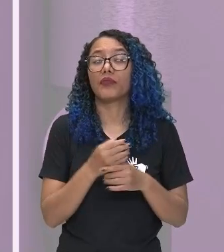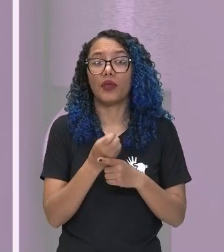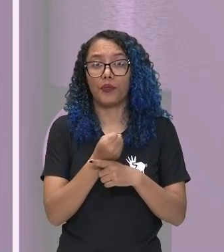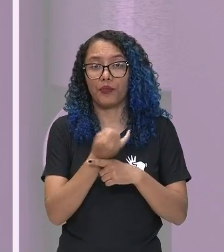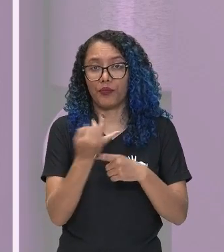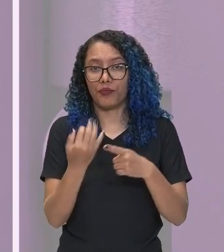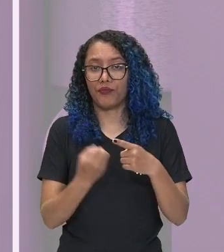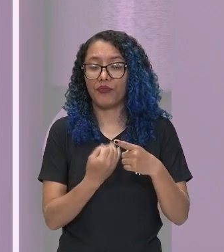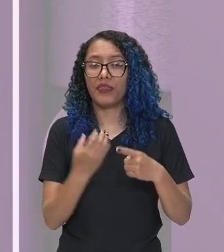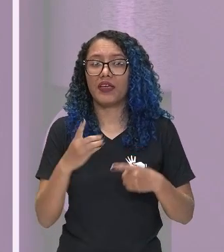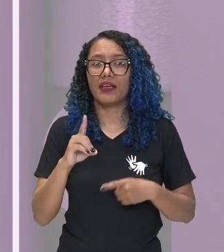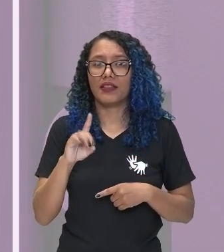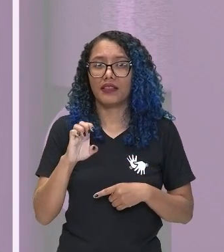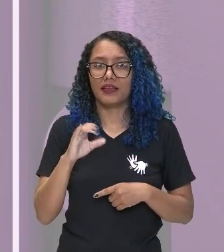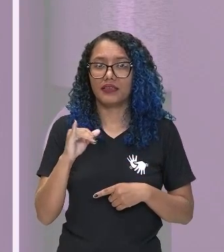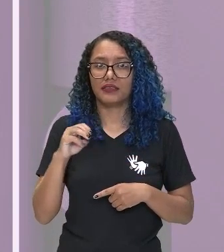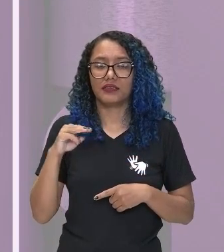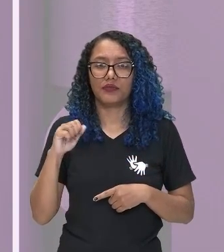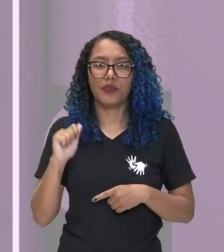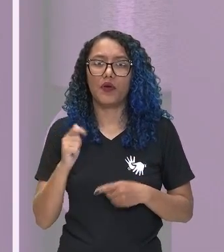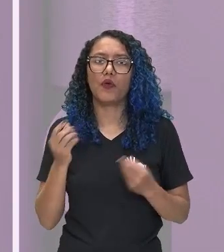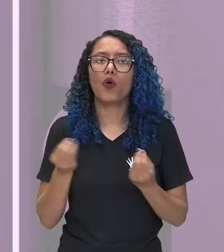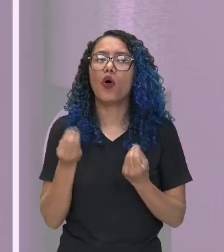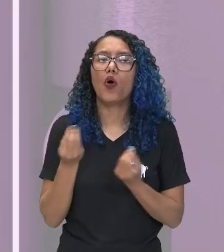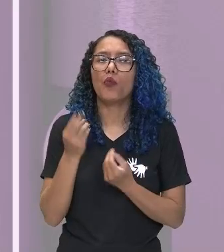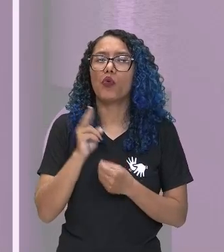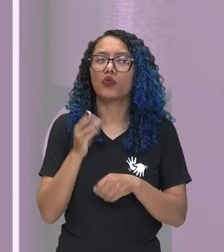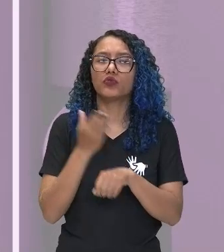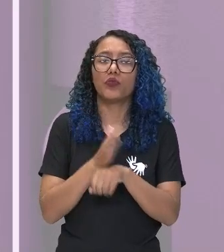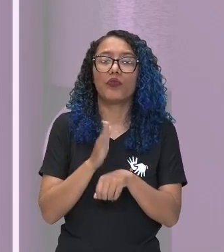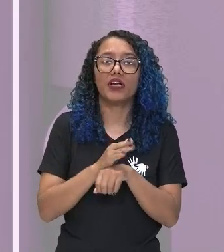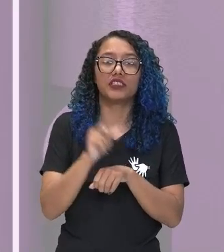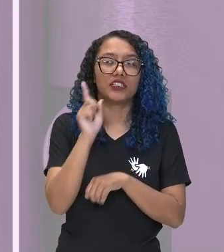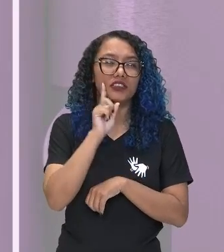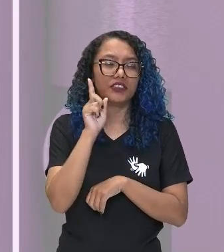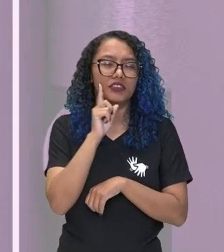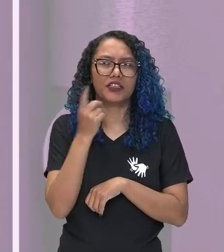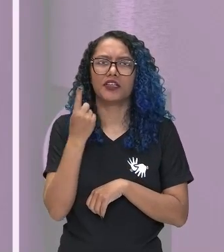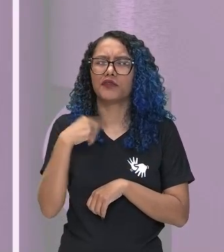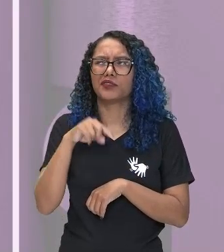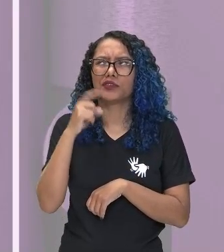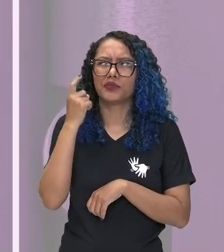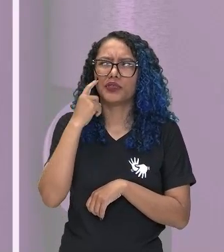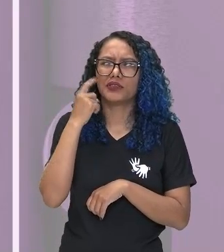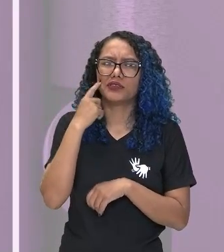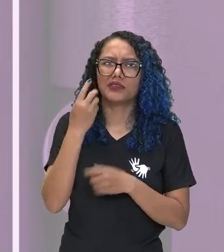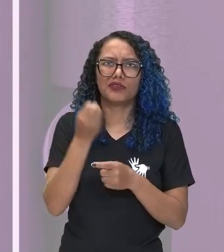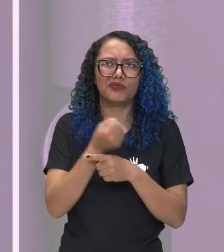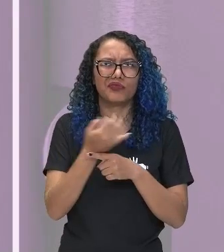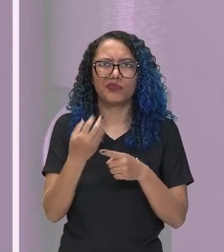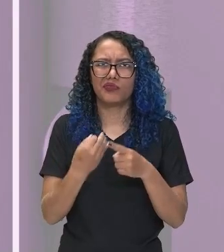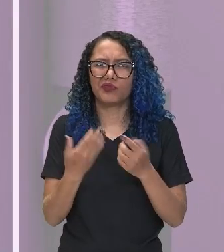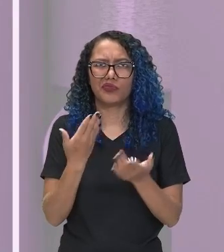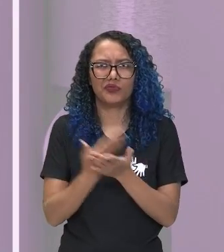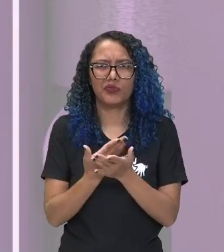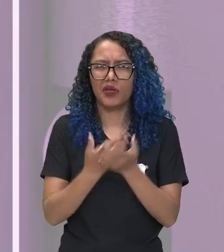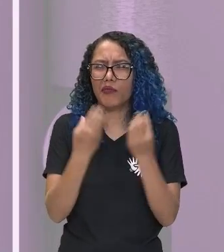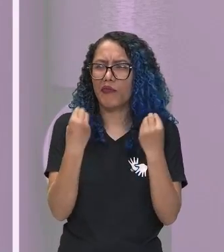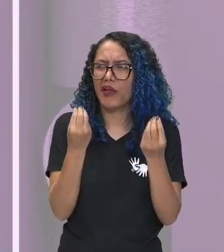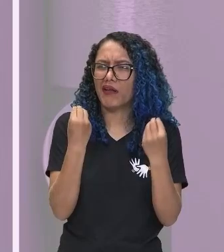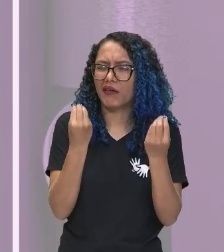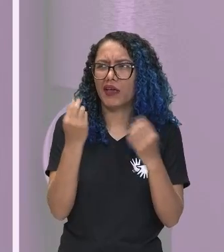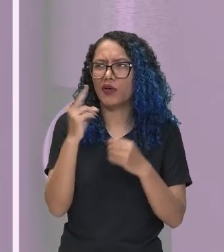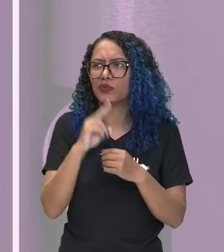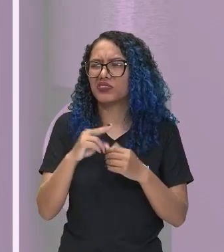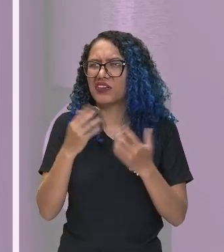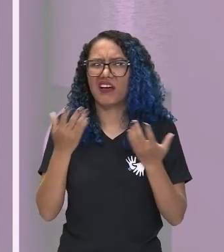ali, aplicação no dia a dia. E talvez vocês possam estar se perguntando, para que estudar fração decimal? Onde é que eu vou aplicar? A gente